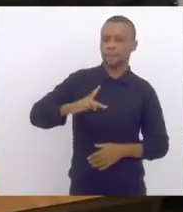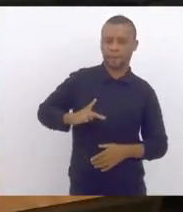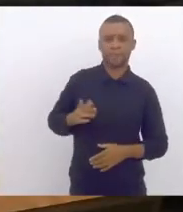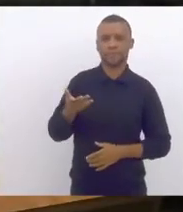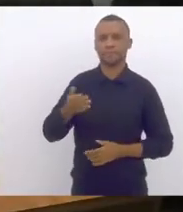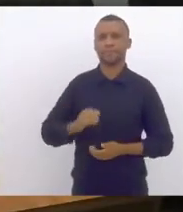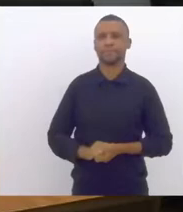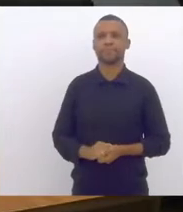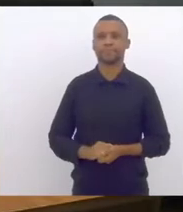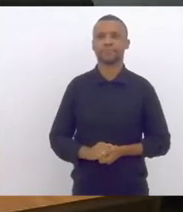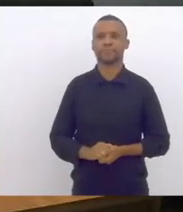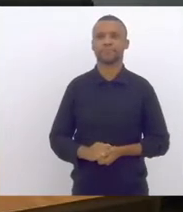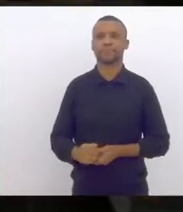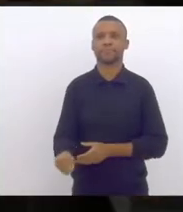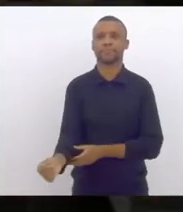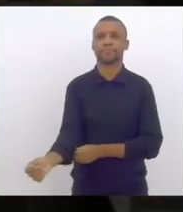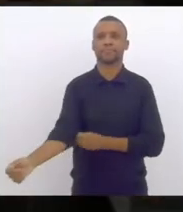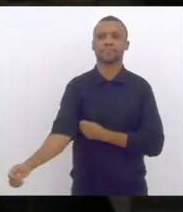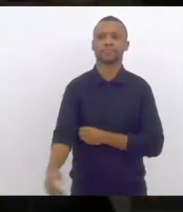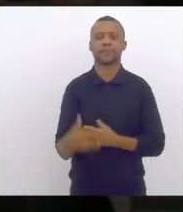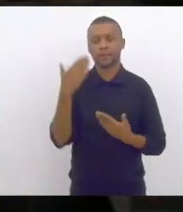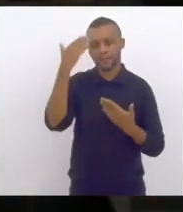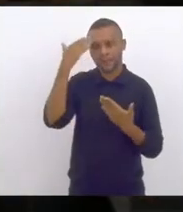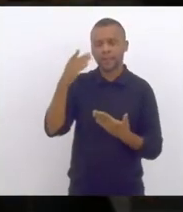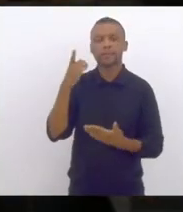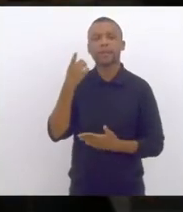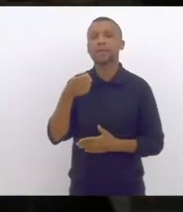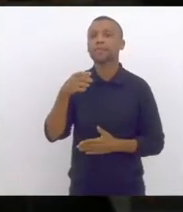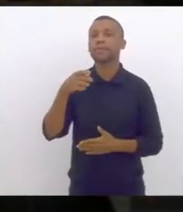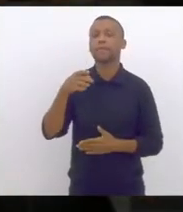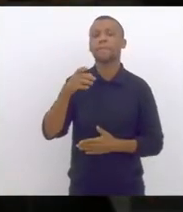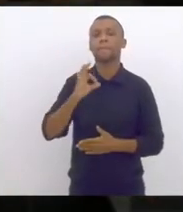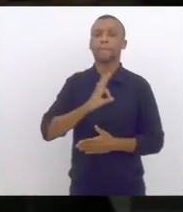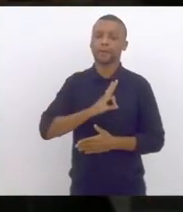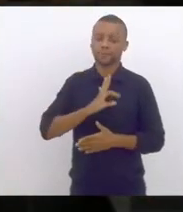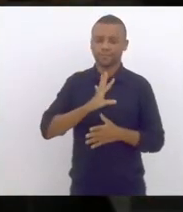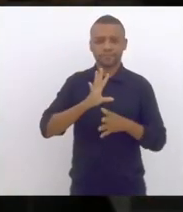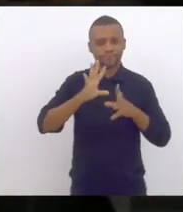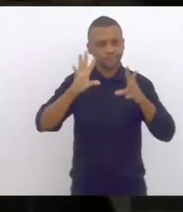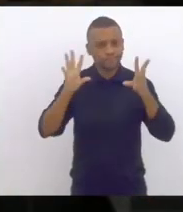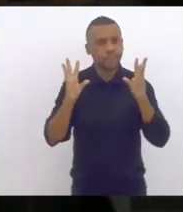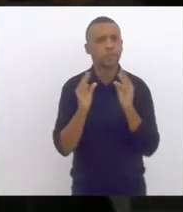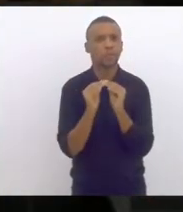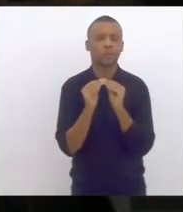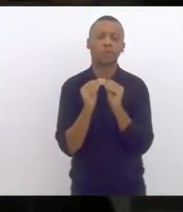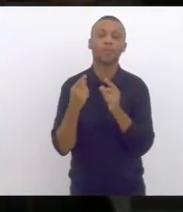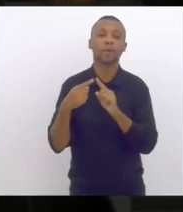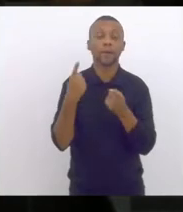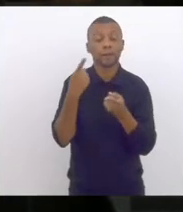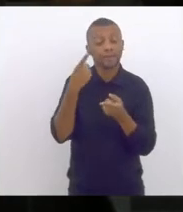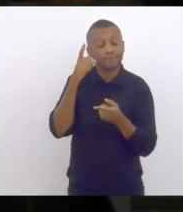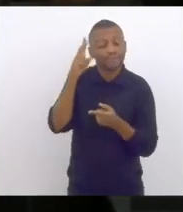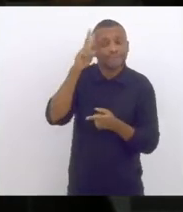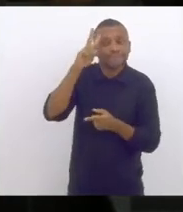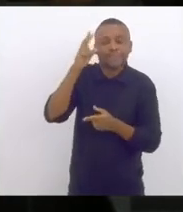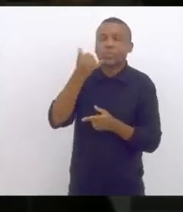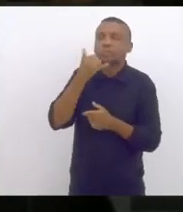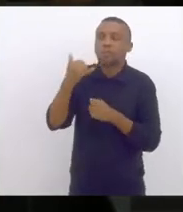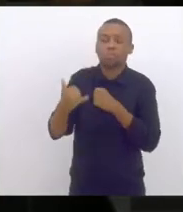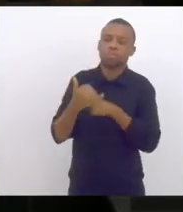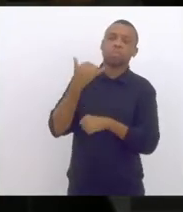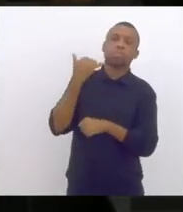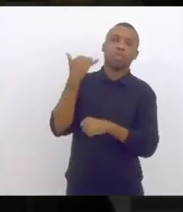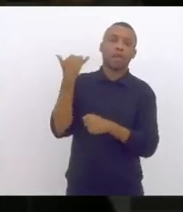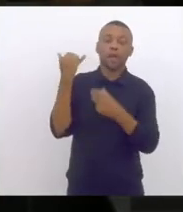Carmen. Obrigado, deputada Marta Rocha. Concluindo, senhor presidente, porque minha memória me traiu,